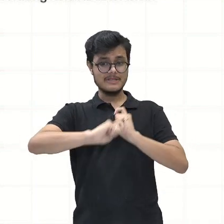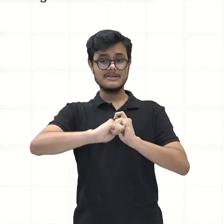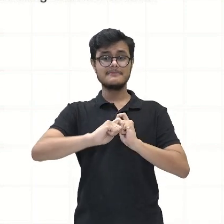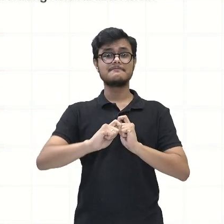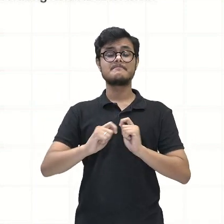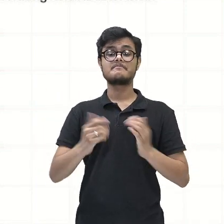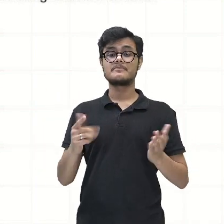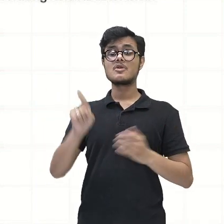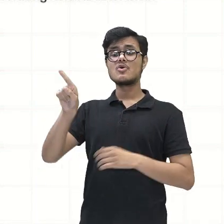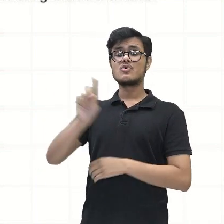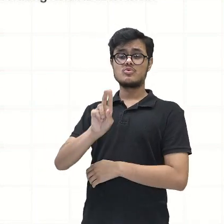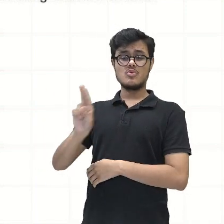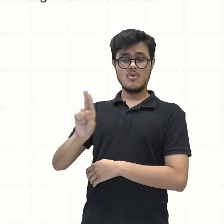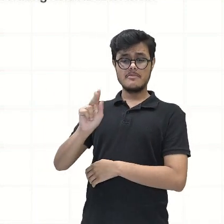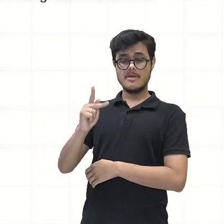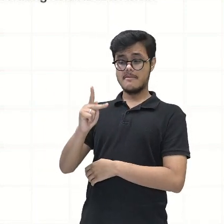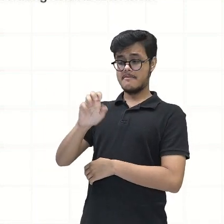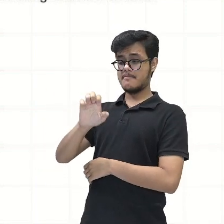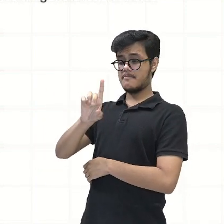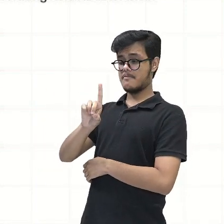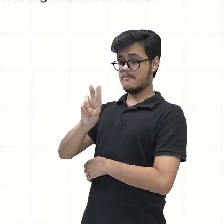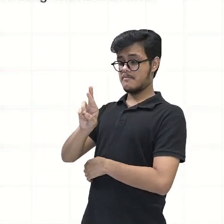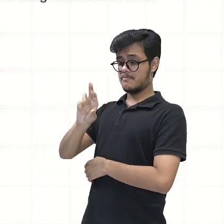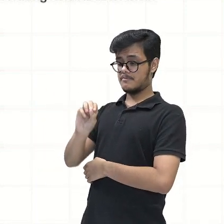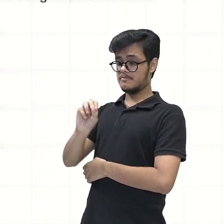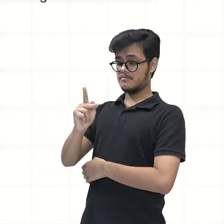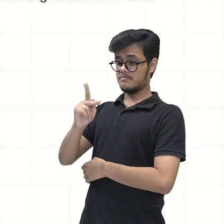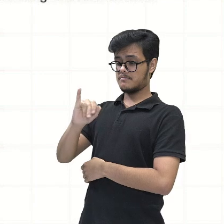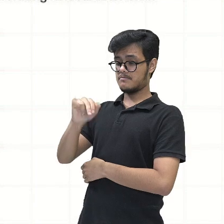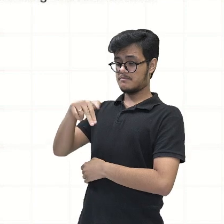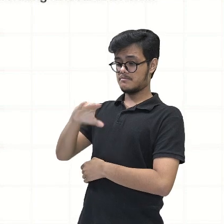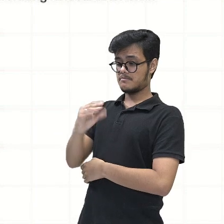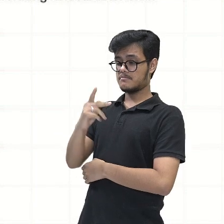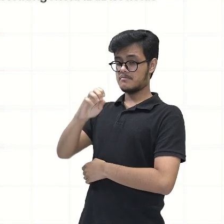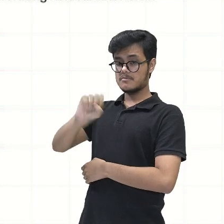o Pedro Pinchas Geiger, no ano aqui de